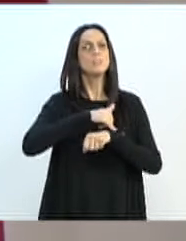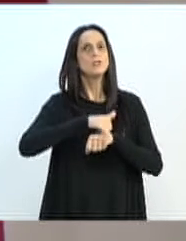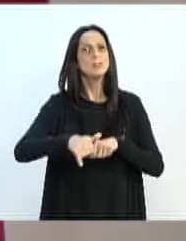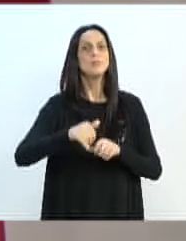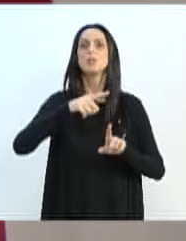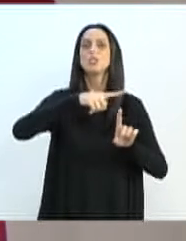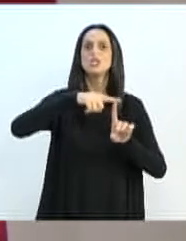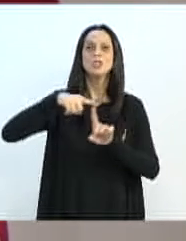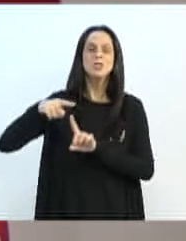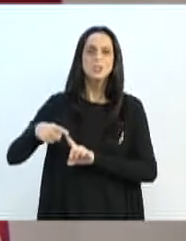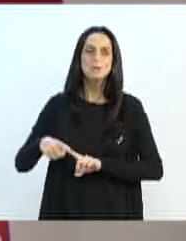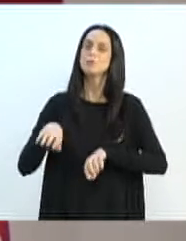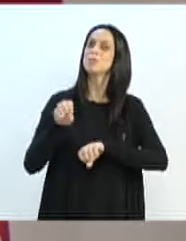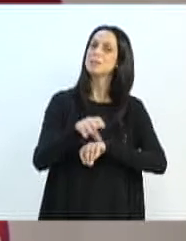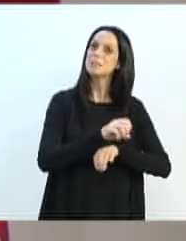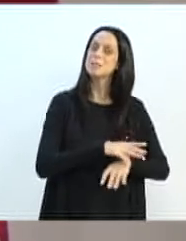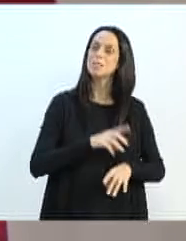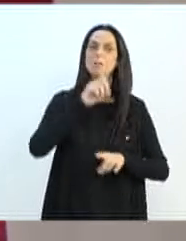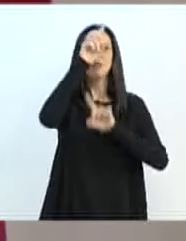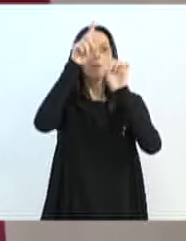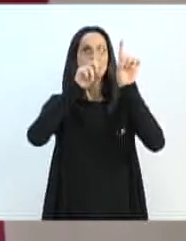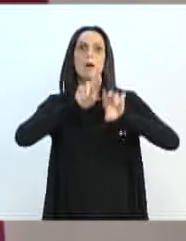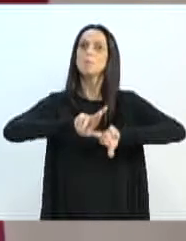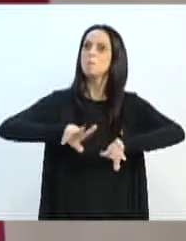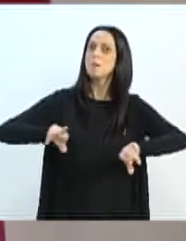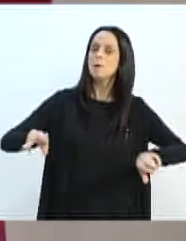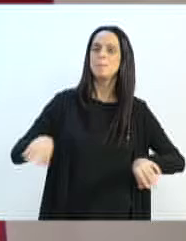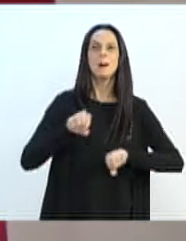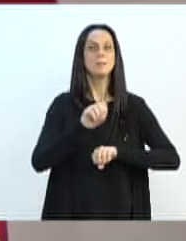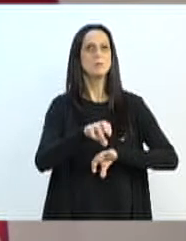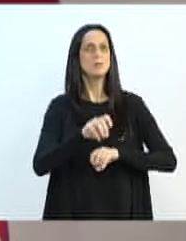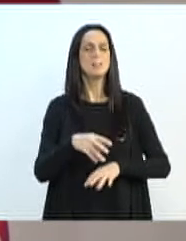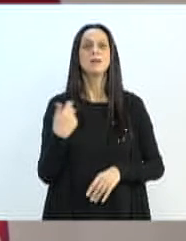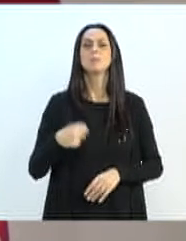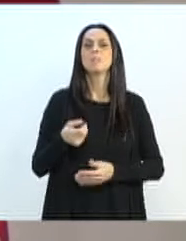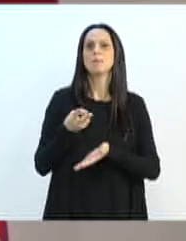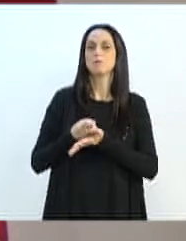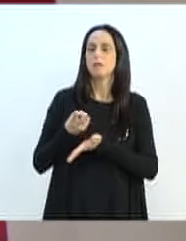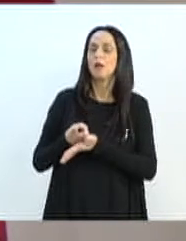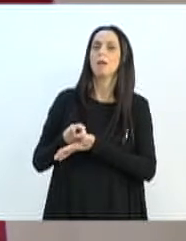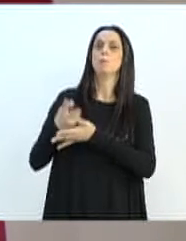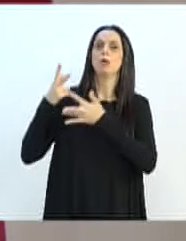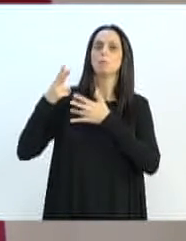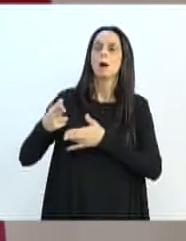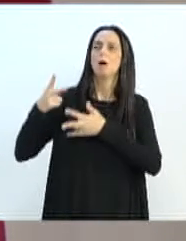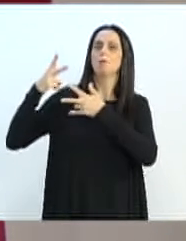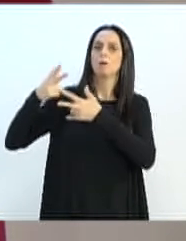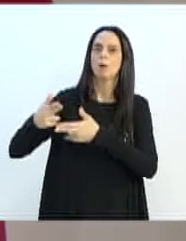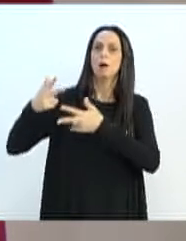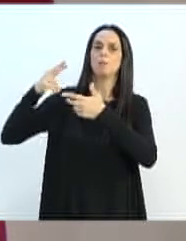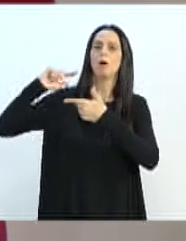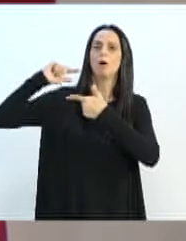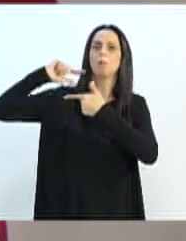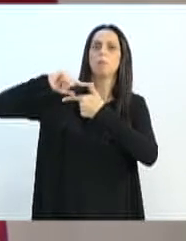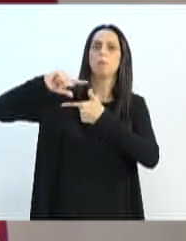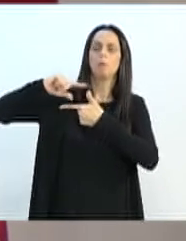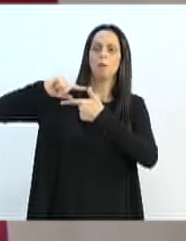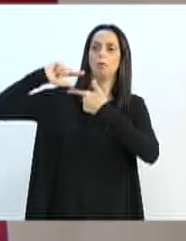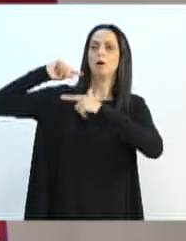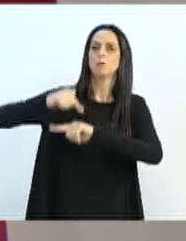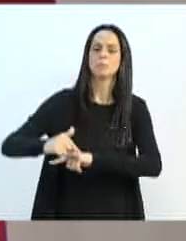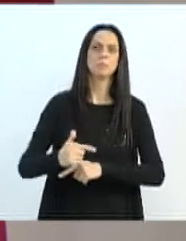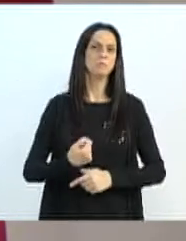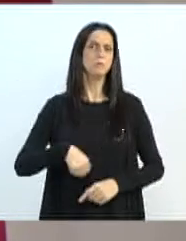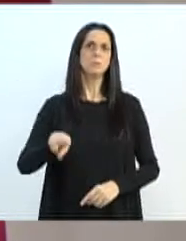exista pluralidade de ideias, de opções, para que a gente não siga sendo refém de modelos implementados exclusivamente